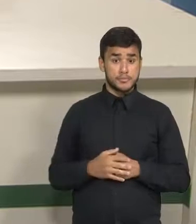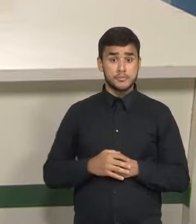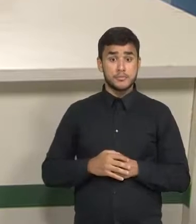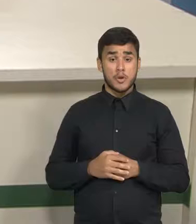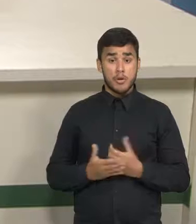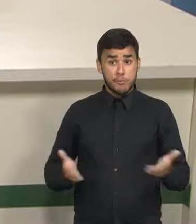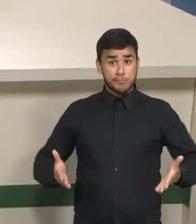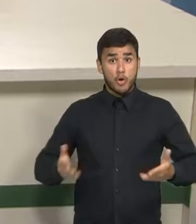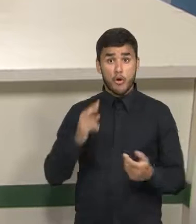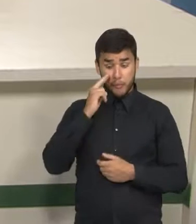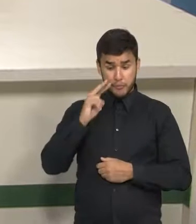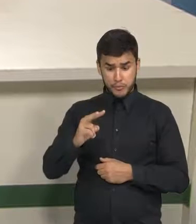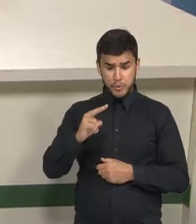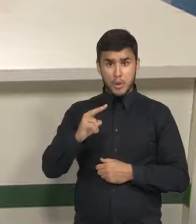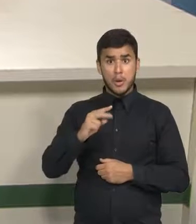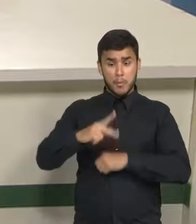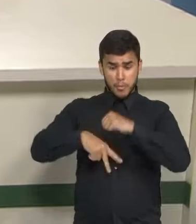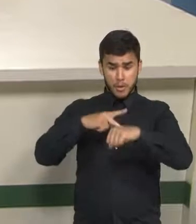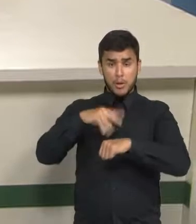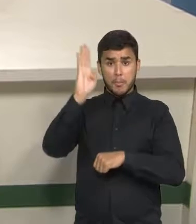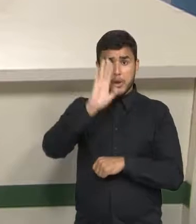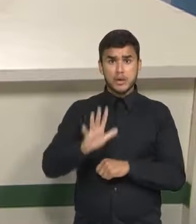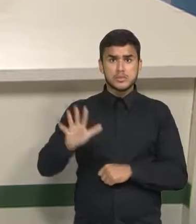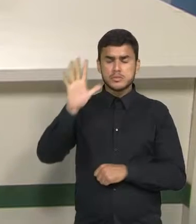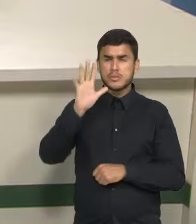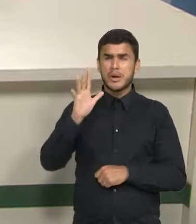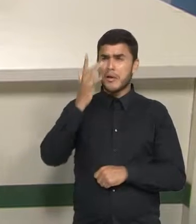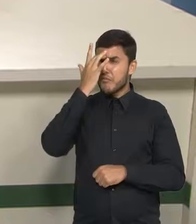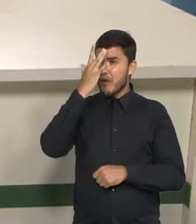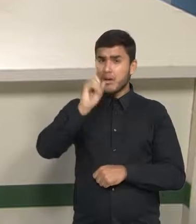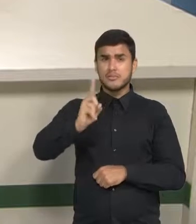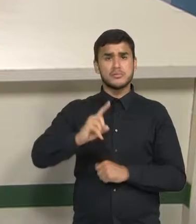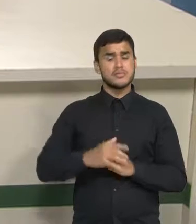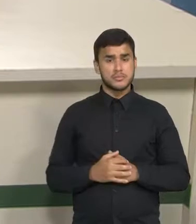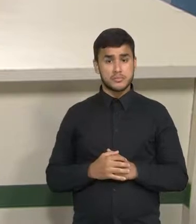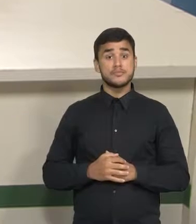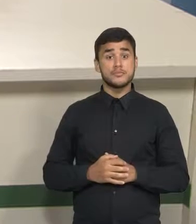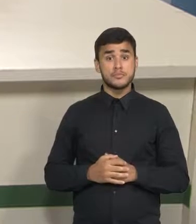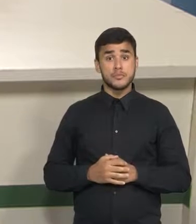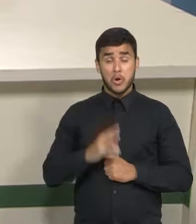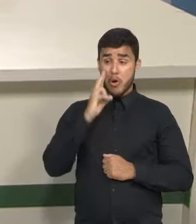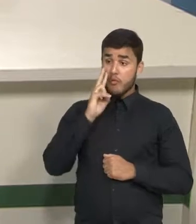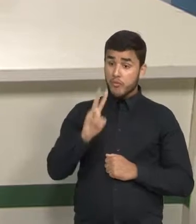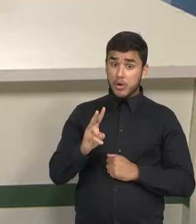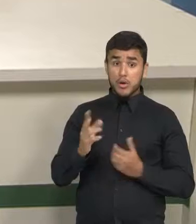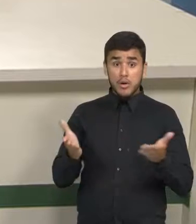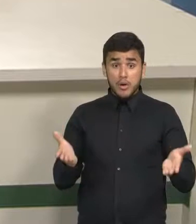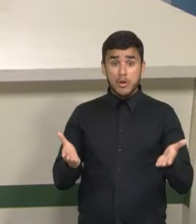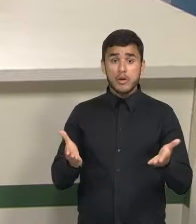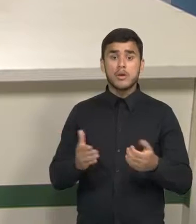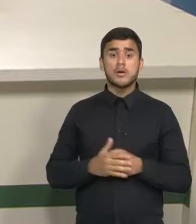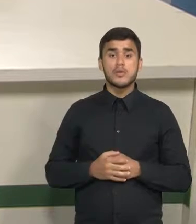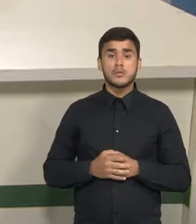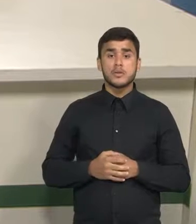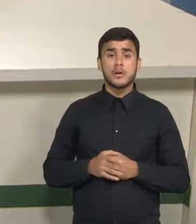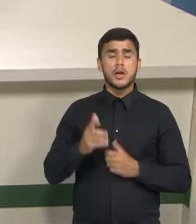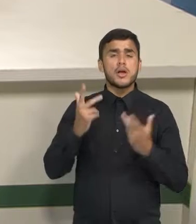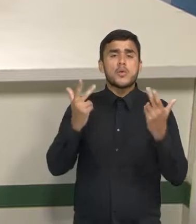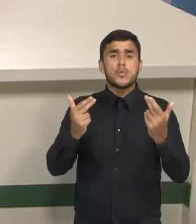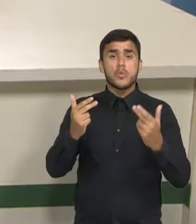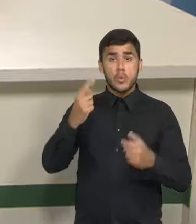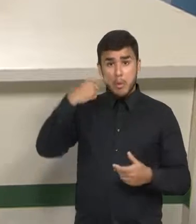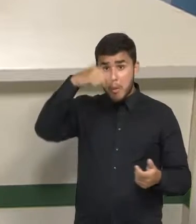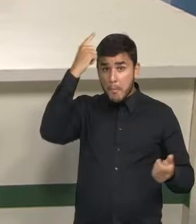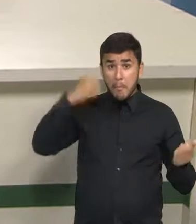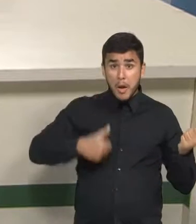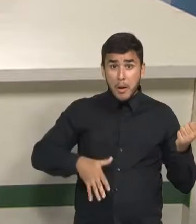Brasil precisa sair desse domínio. O que está acontecendo no Brasil hoje é muito parecido com o que está acontecendo no México.